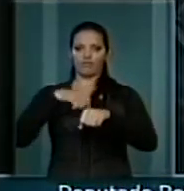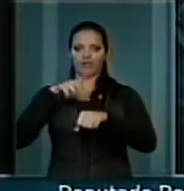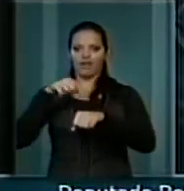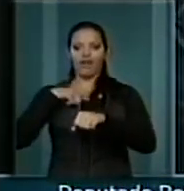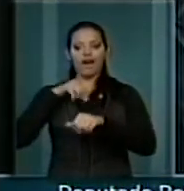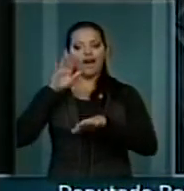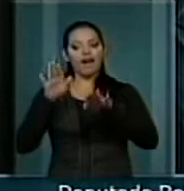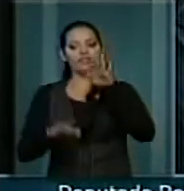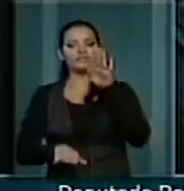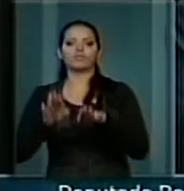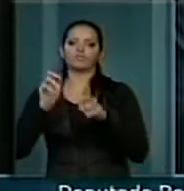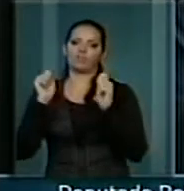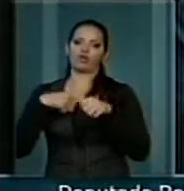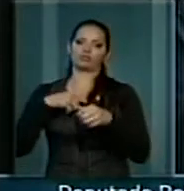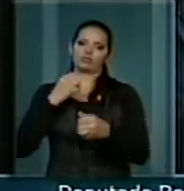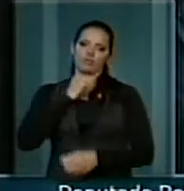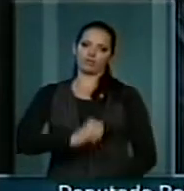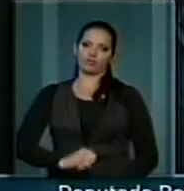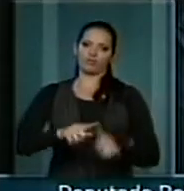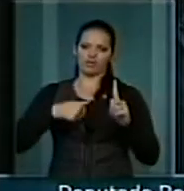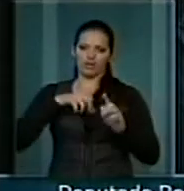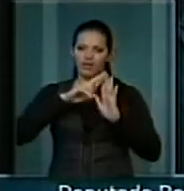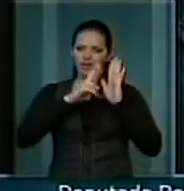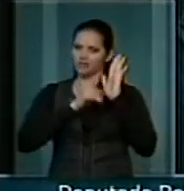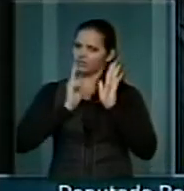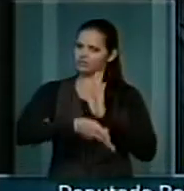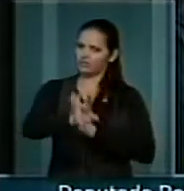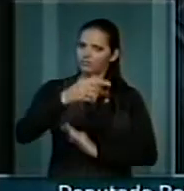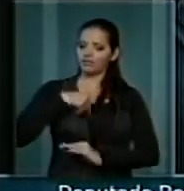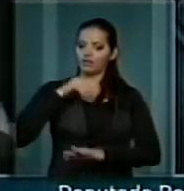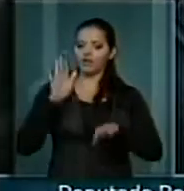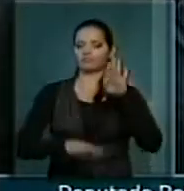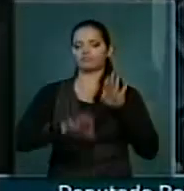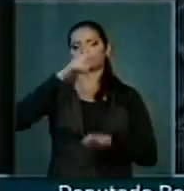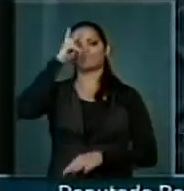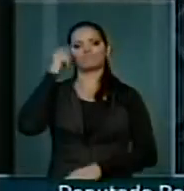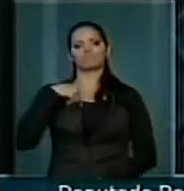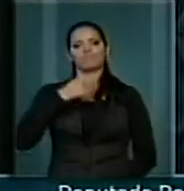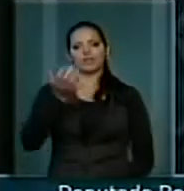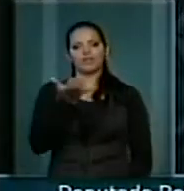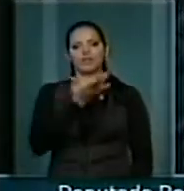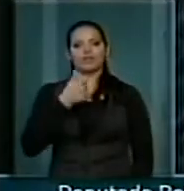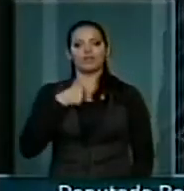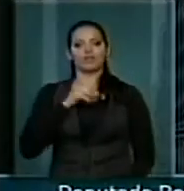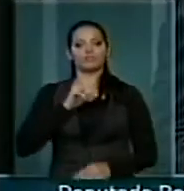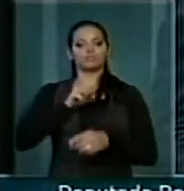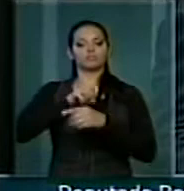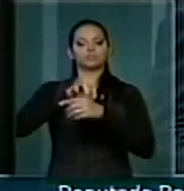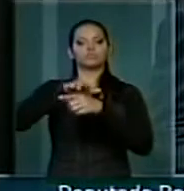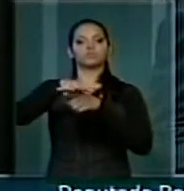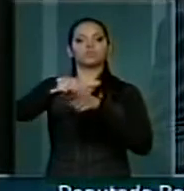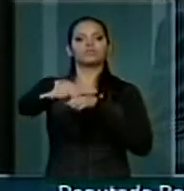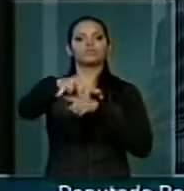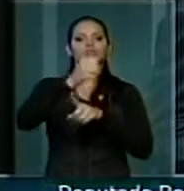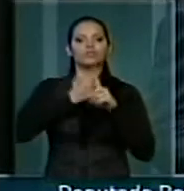regra. Há quem queira, senhora Presidenta, passar à sociedade que o nosso posicionamento